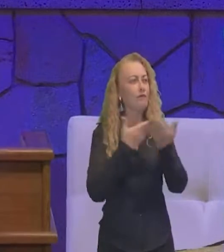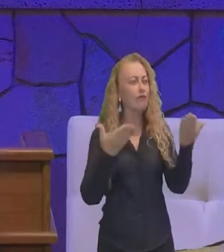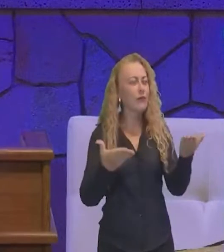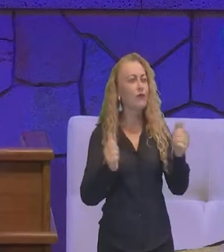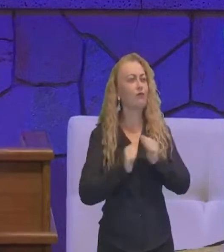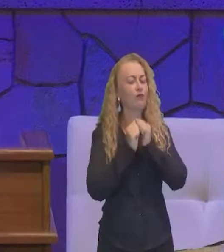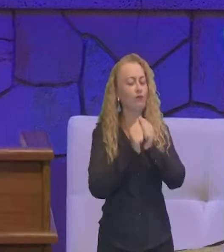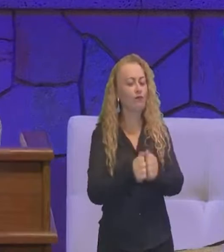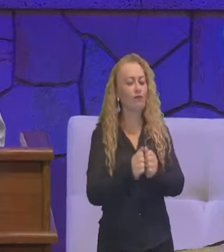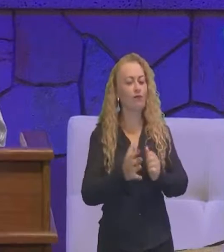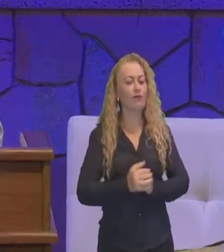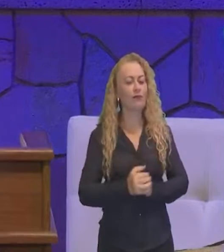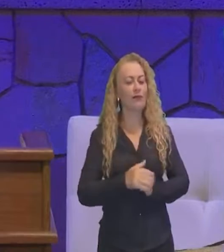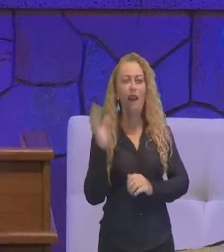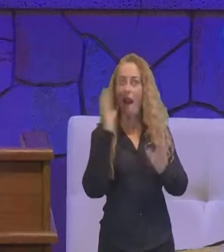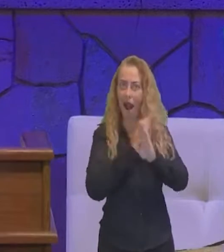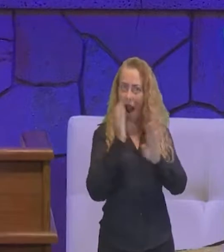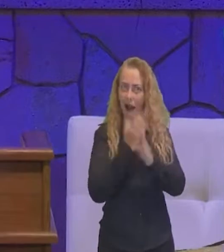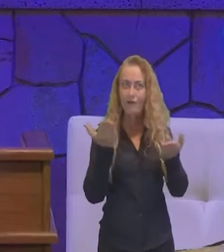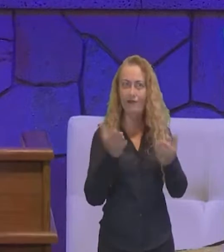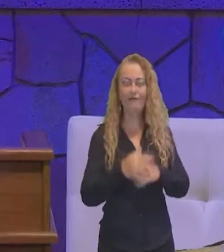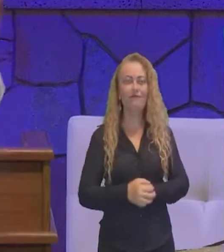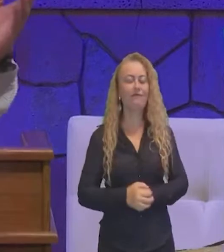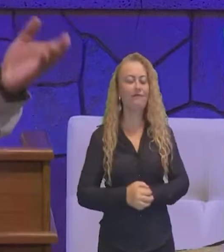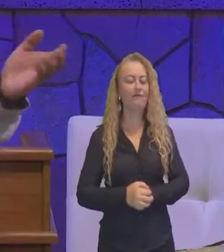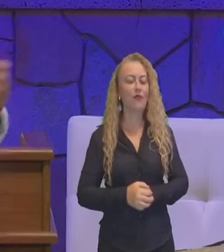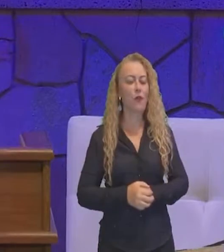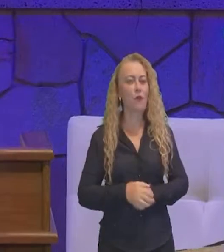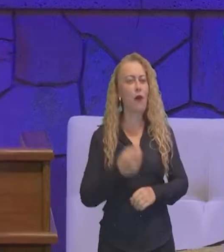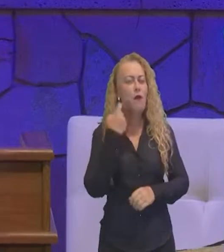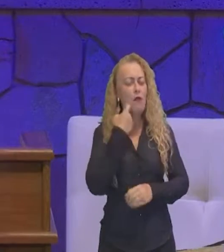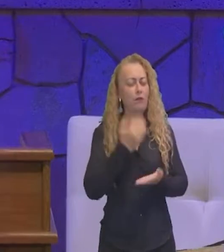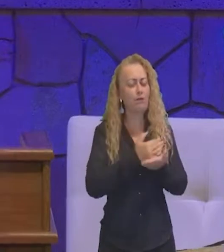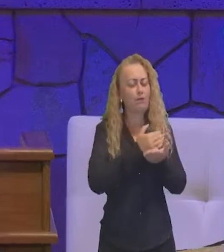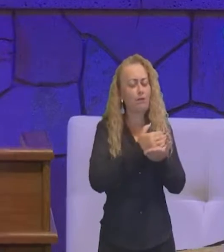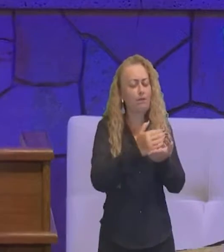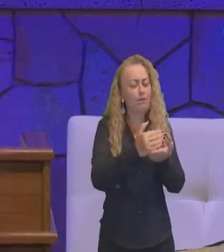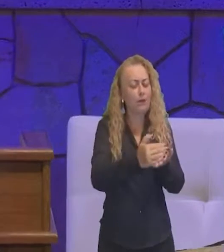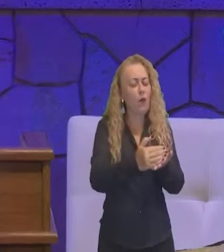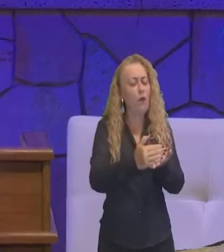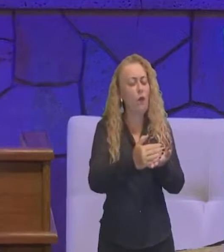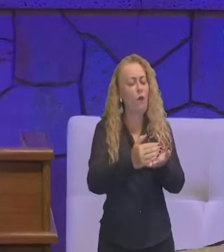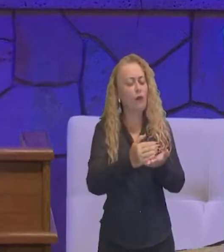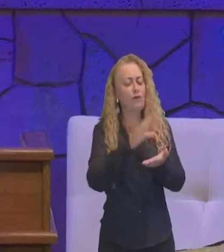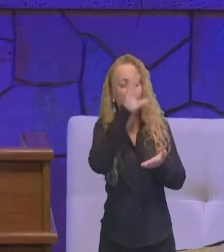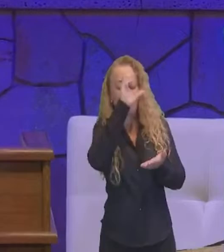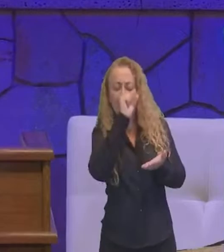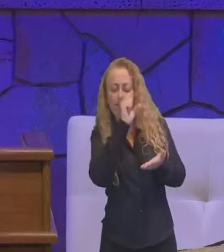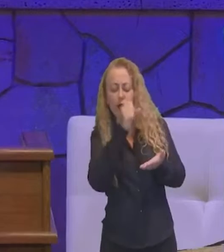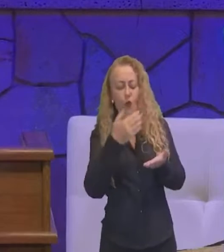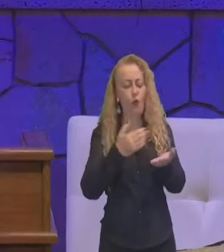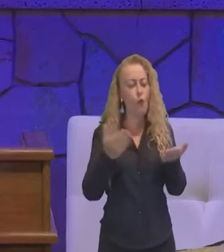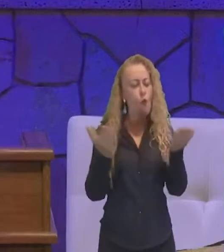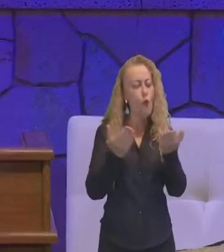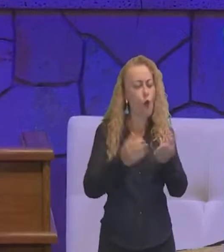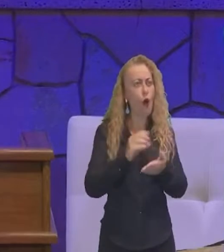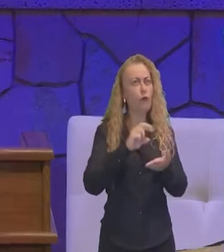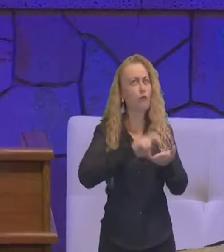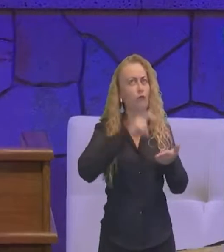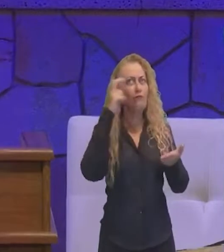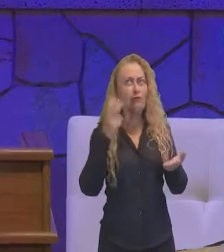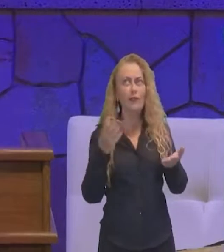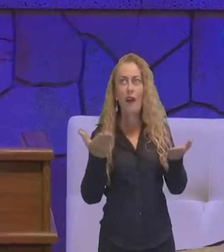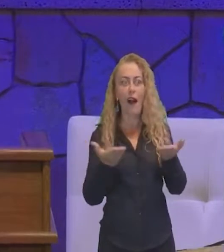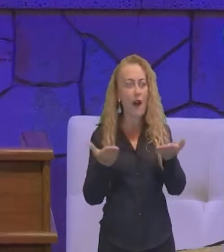irmãos. Passou rápido, né? Começou sexta-feira à noite, ontem, hoje pela manhã. E já estamos então